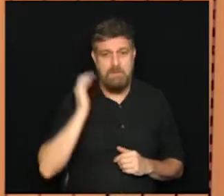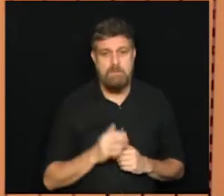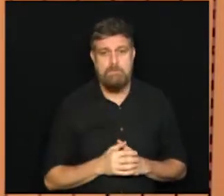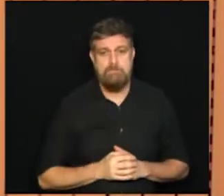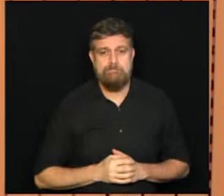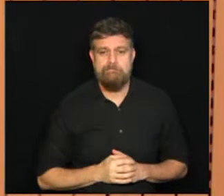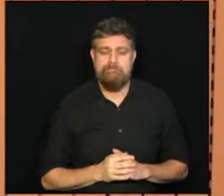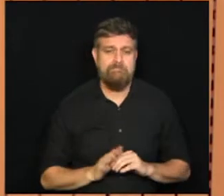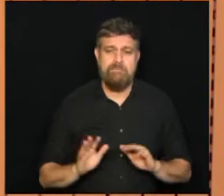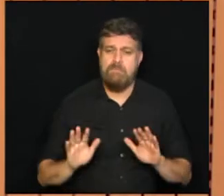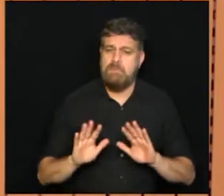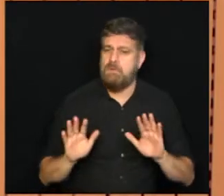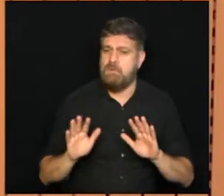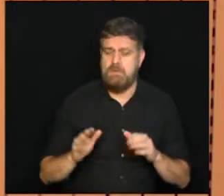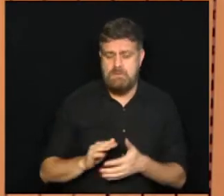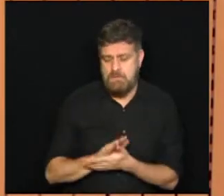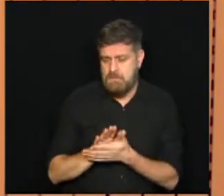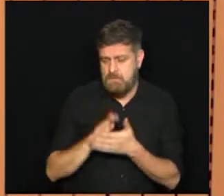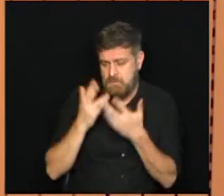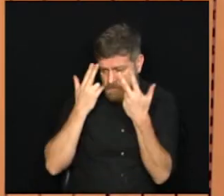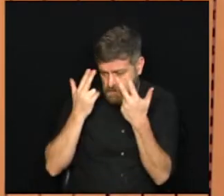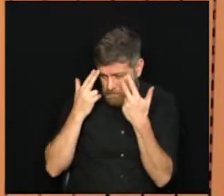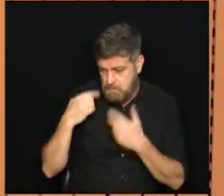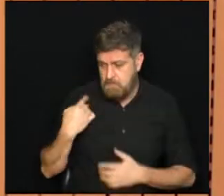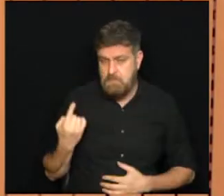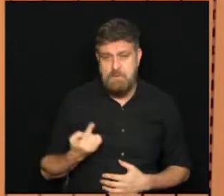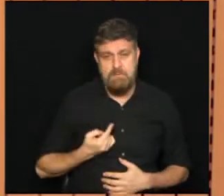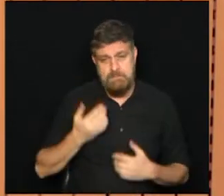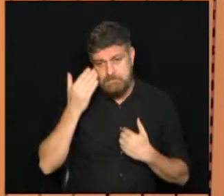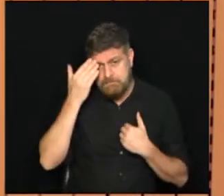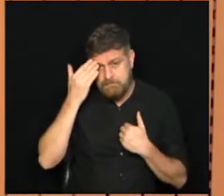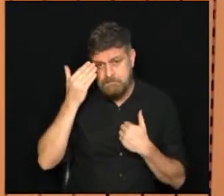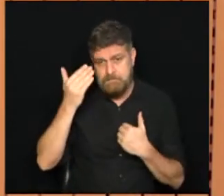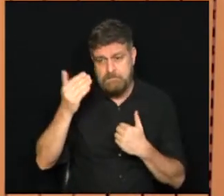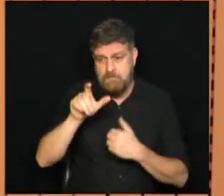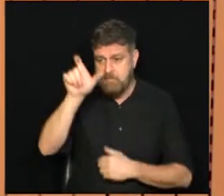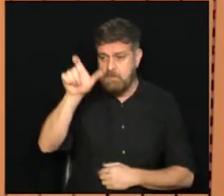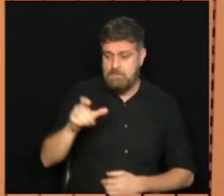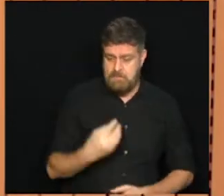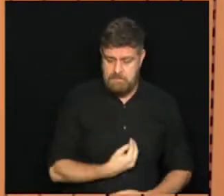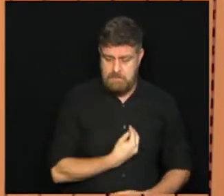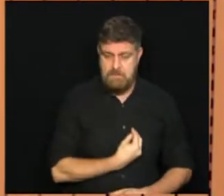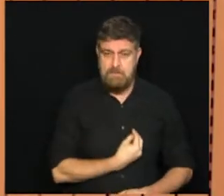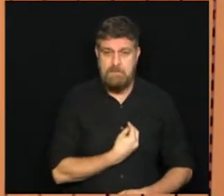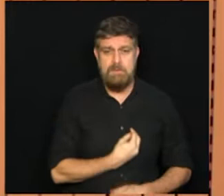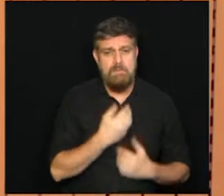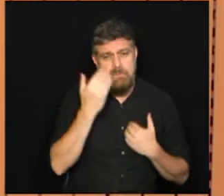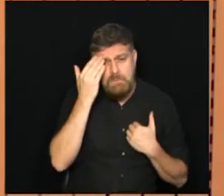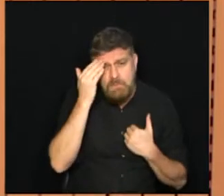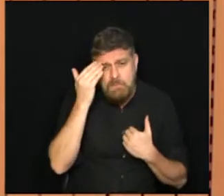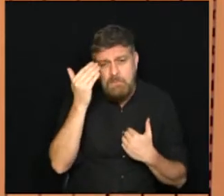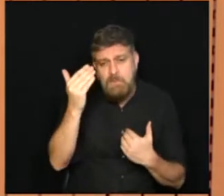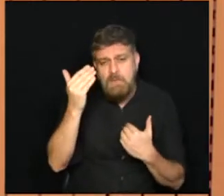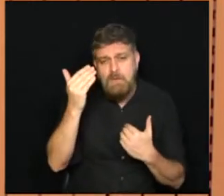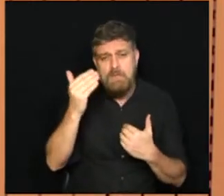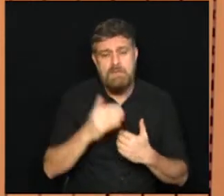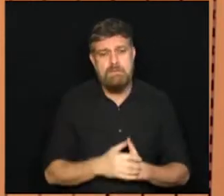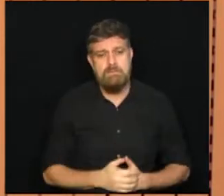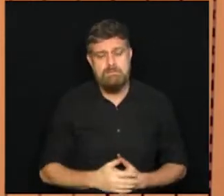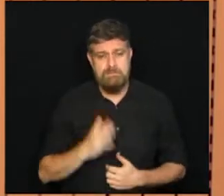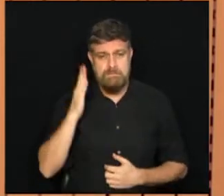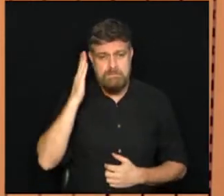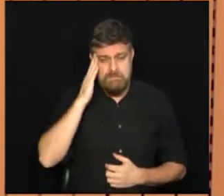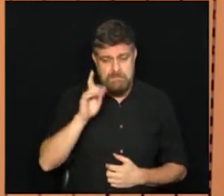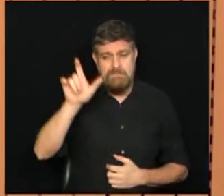Imagina, a gente que agradece sua participação aqui. Muitíssimo obrigada por ter vindo. Eu sei que vocês estão